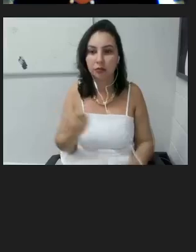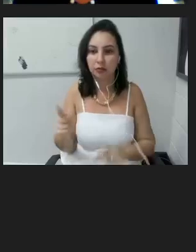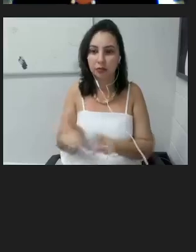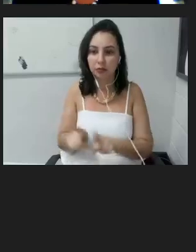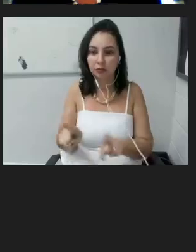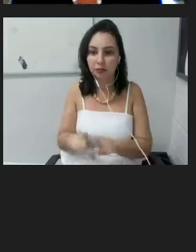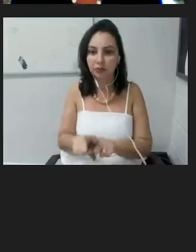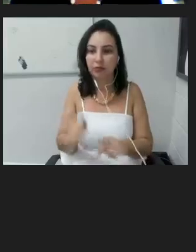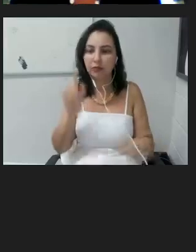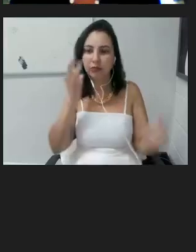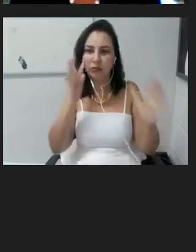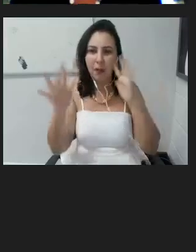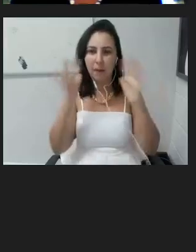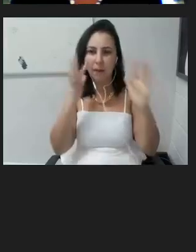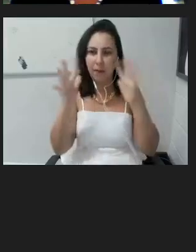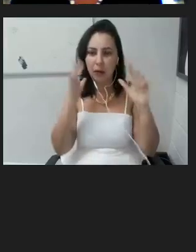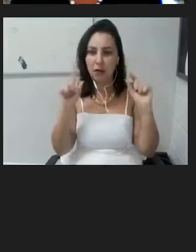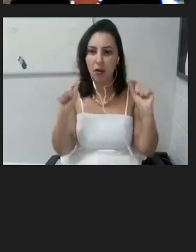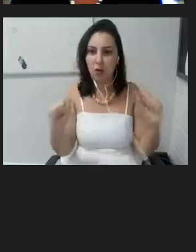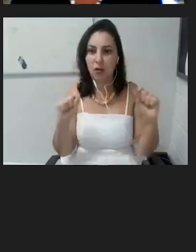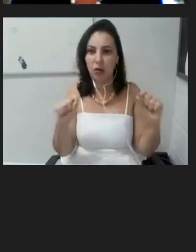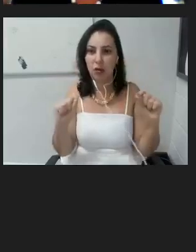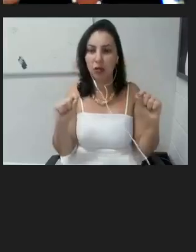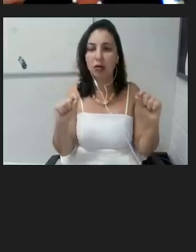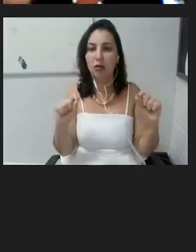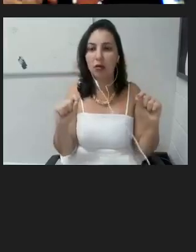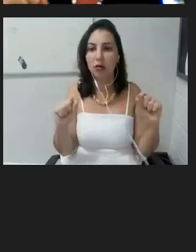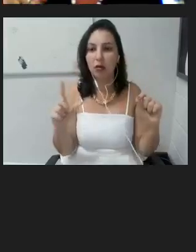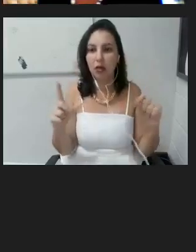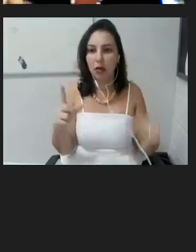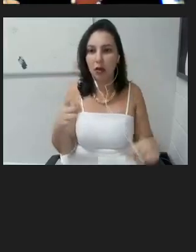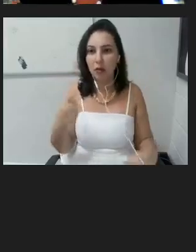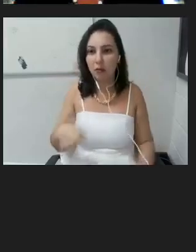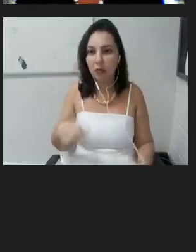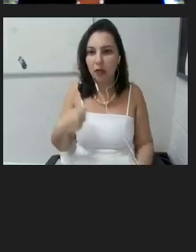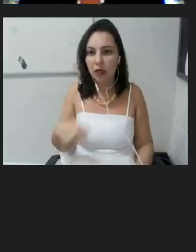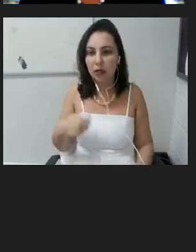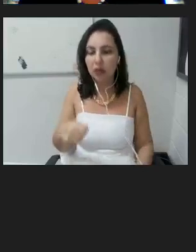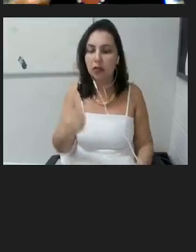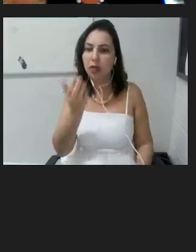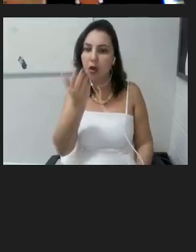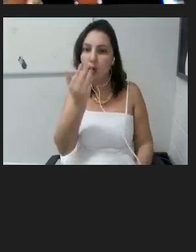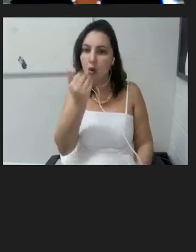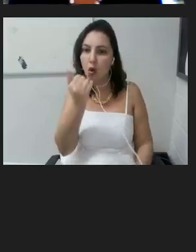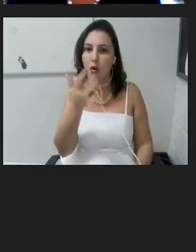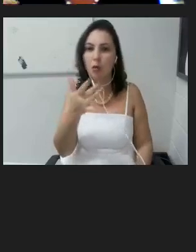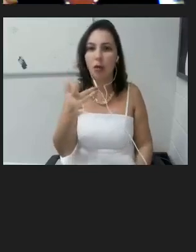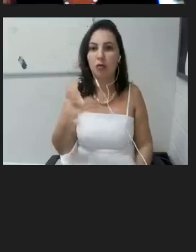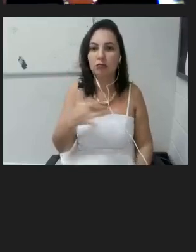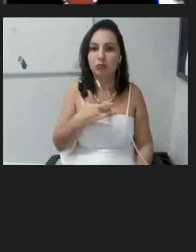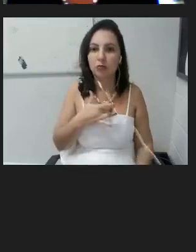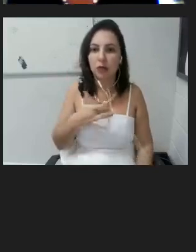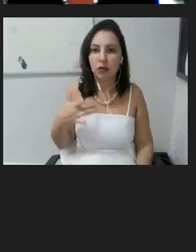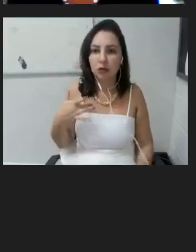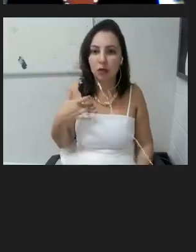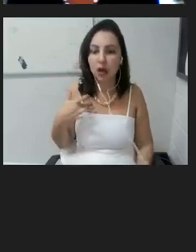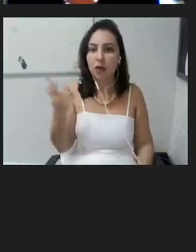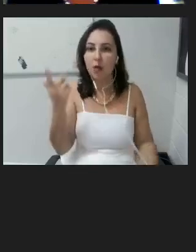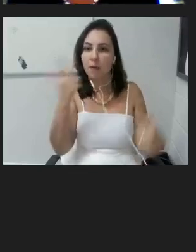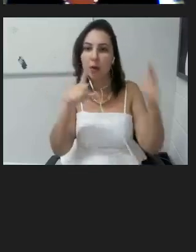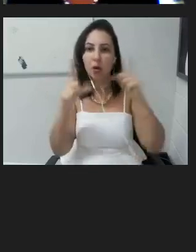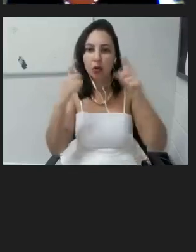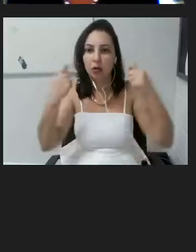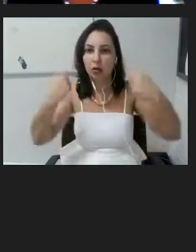pensar que a gente tem que ter esta alimentação saudável como reconhecimento das necessidades